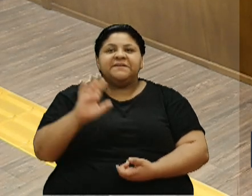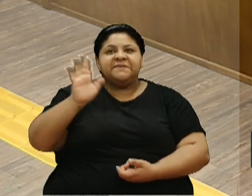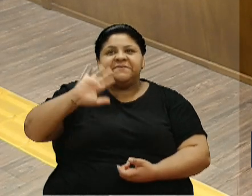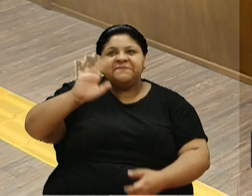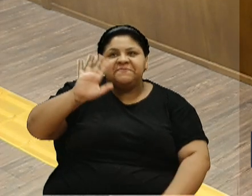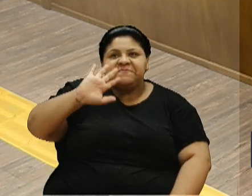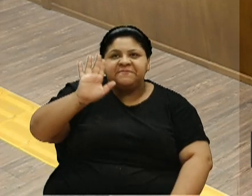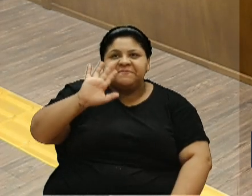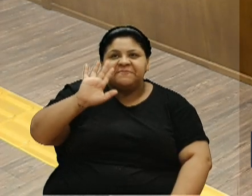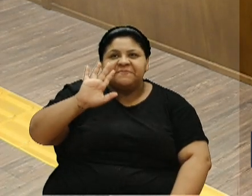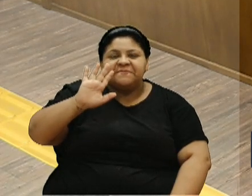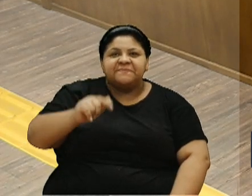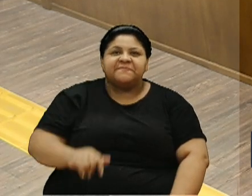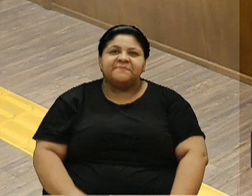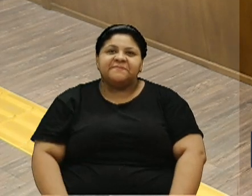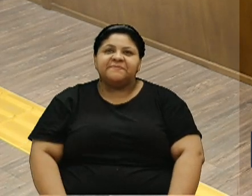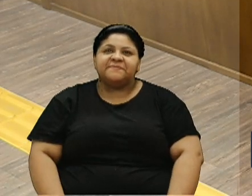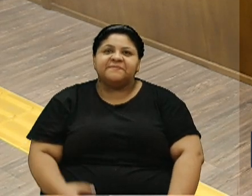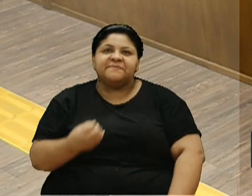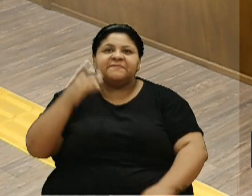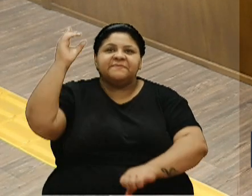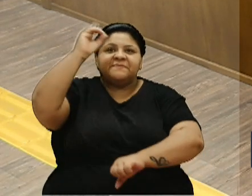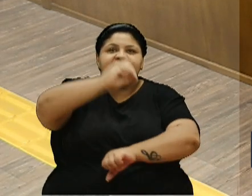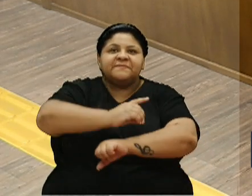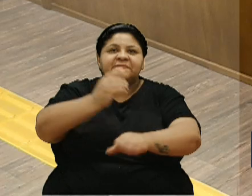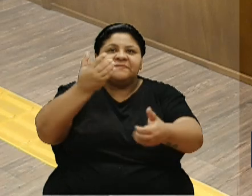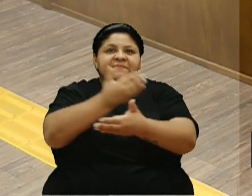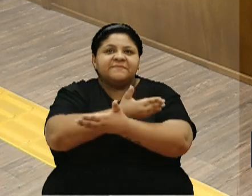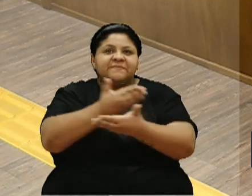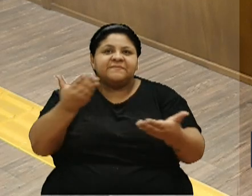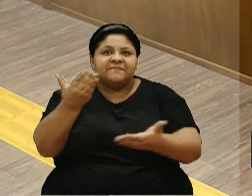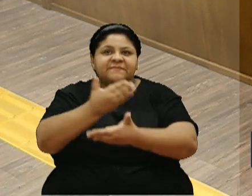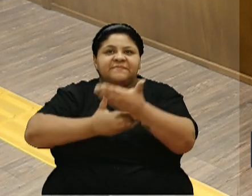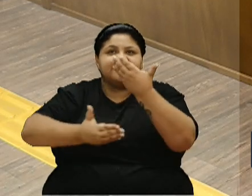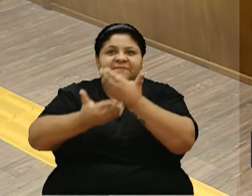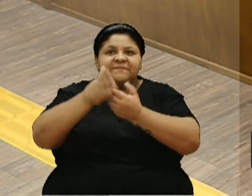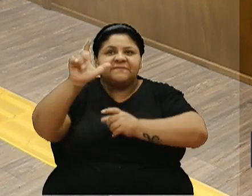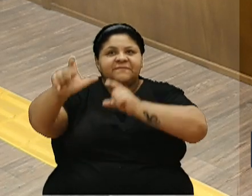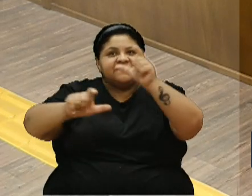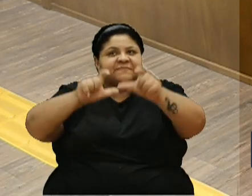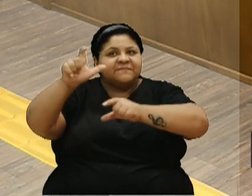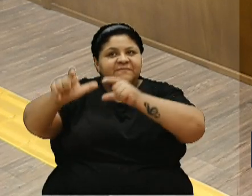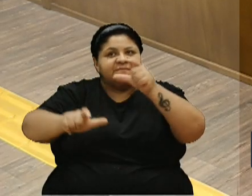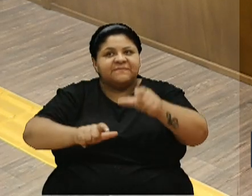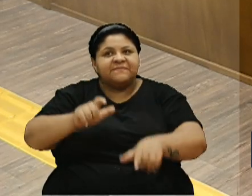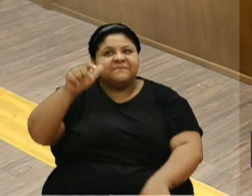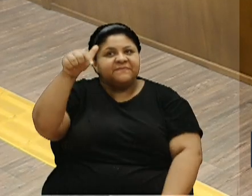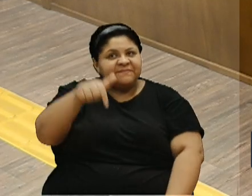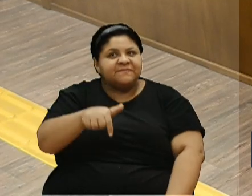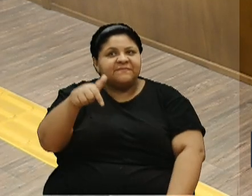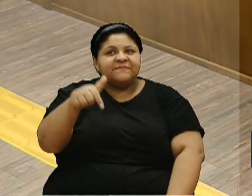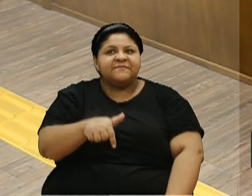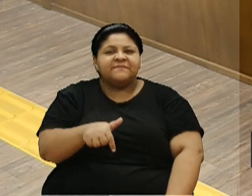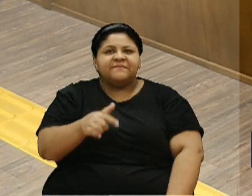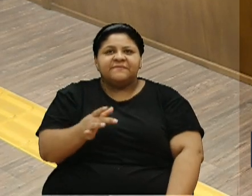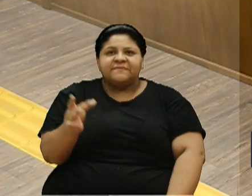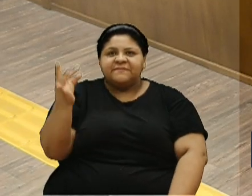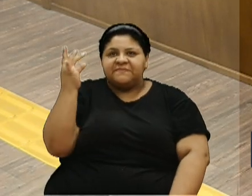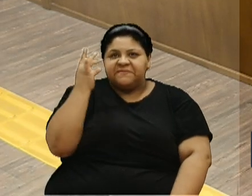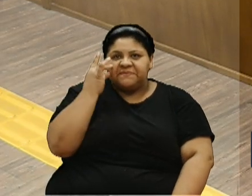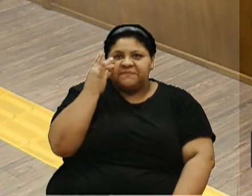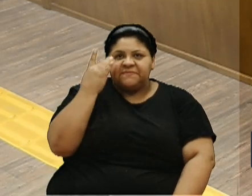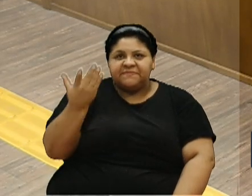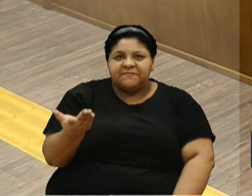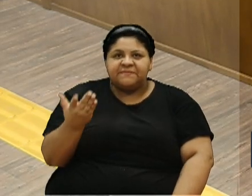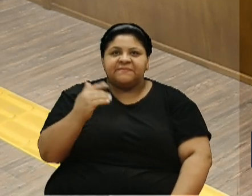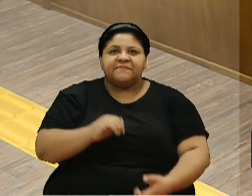Olá. Não? Bom dia, muito bom dia a todas as pessoas, aquelas que estão aqui